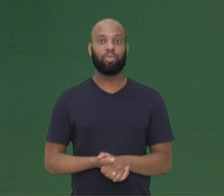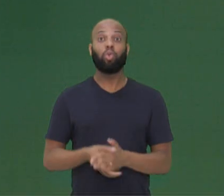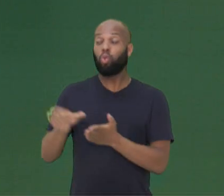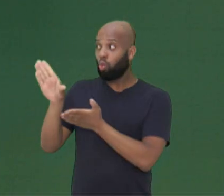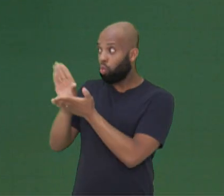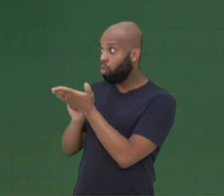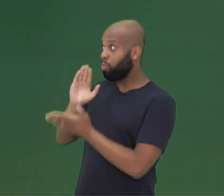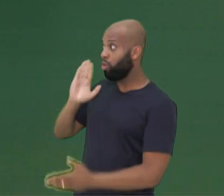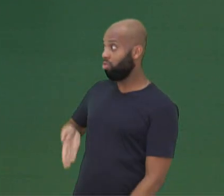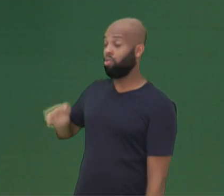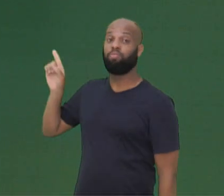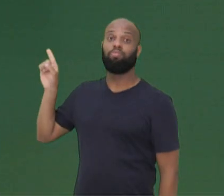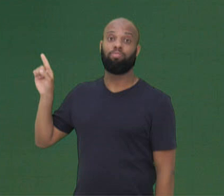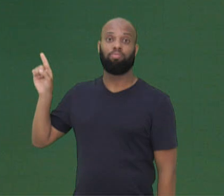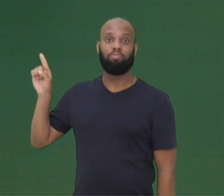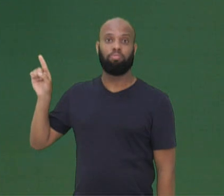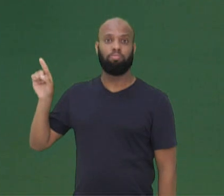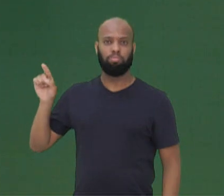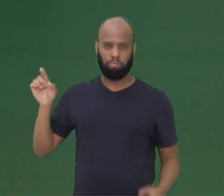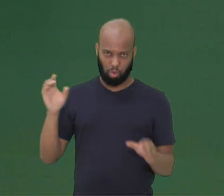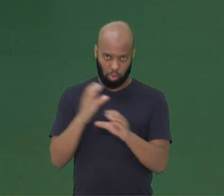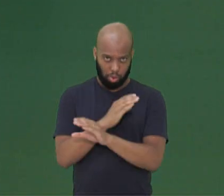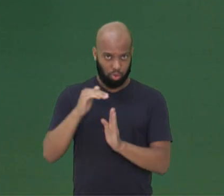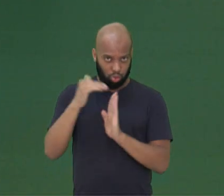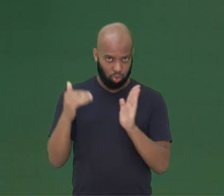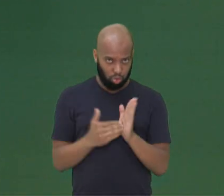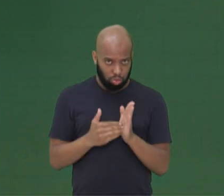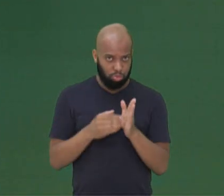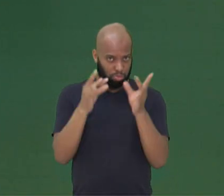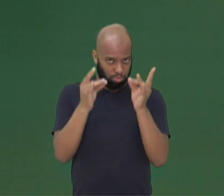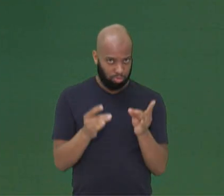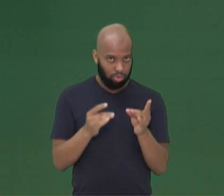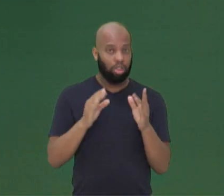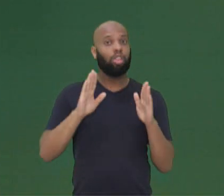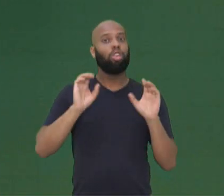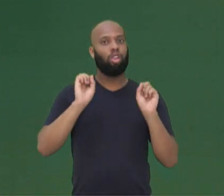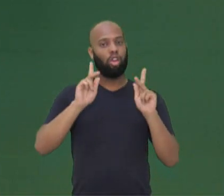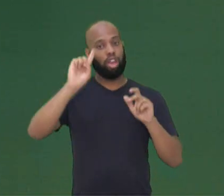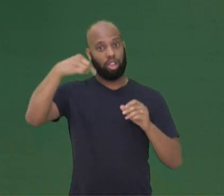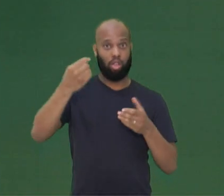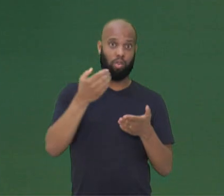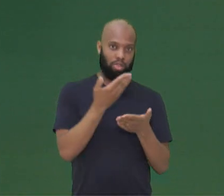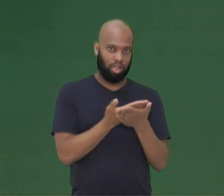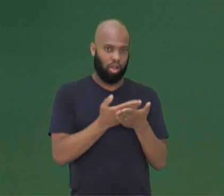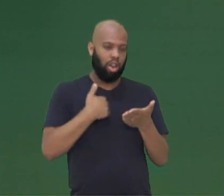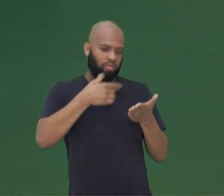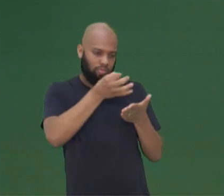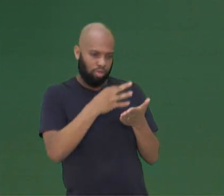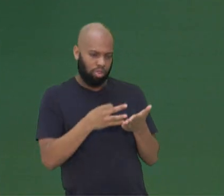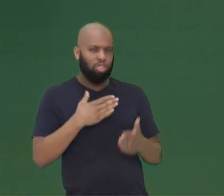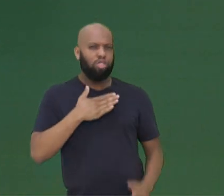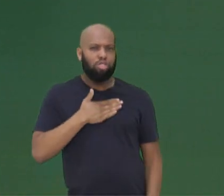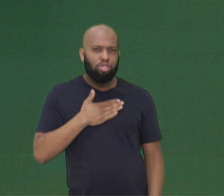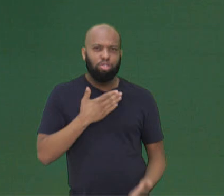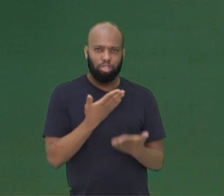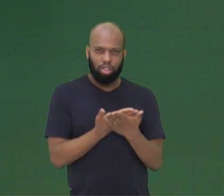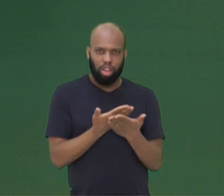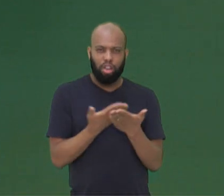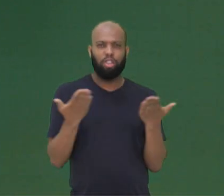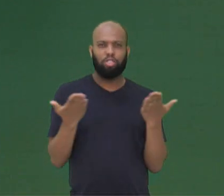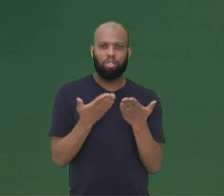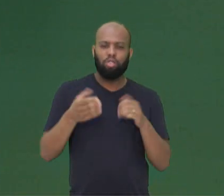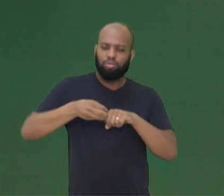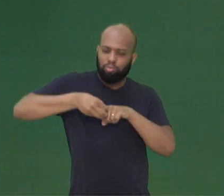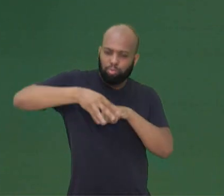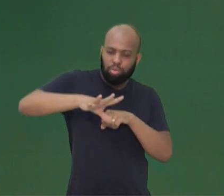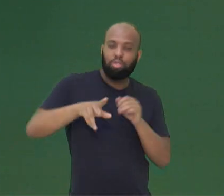Copiou o exercício? Bem caprichadinho? Então na próxima aula eu vou corrigir. Gostou da nossa aula de hoje? Das sugestões que eu